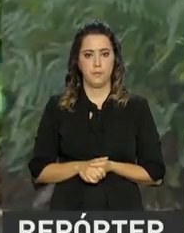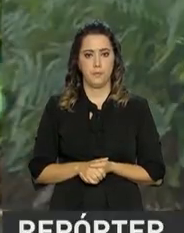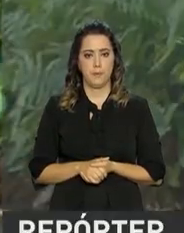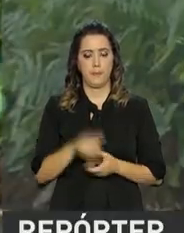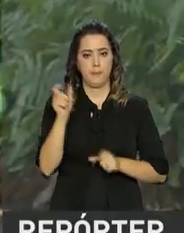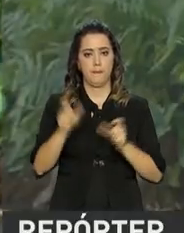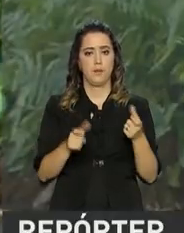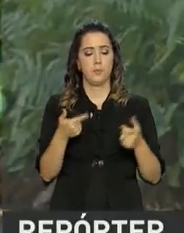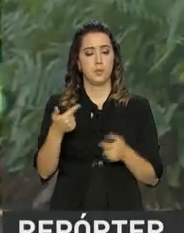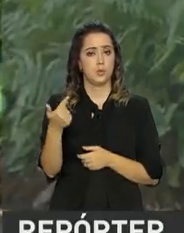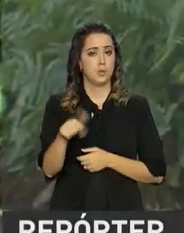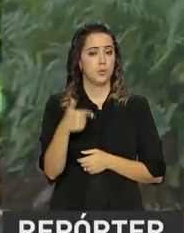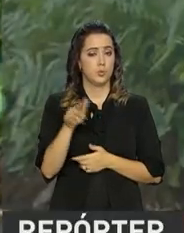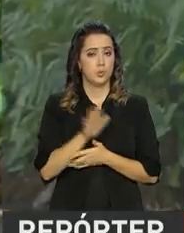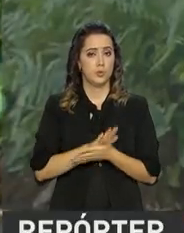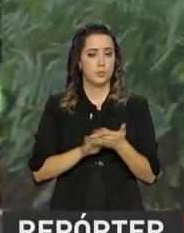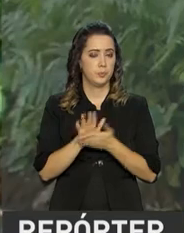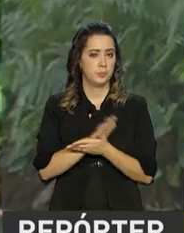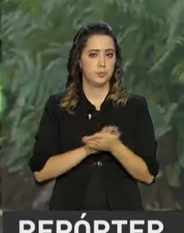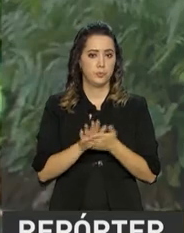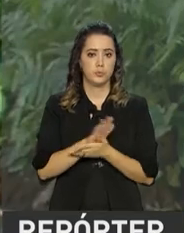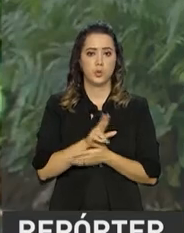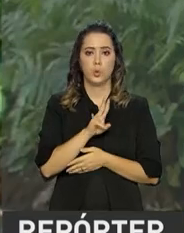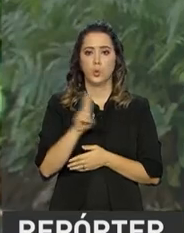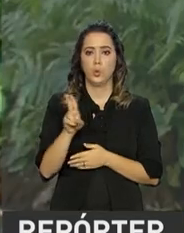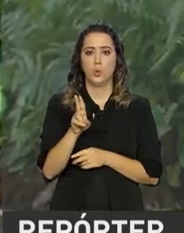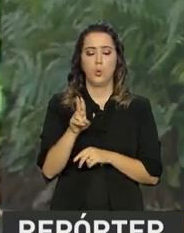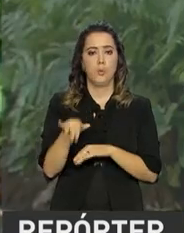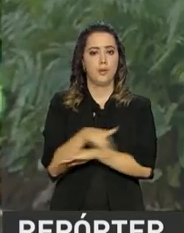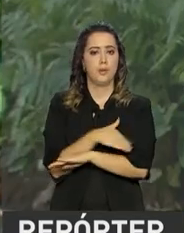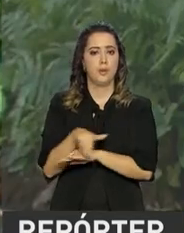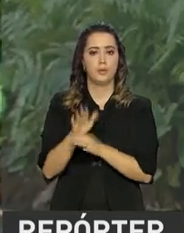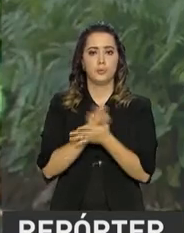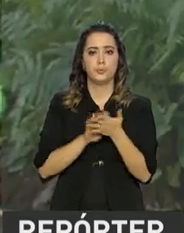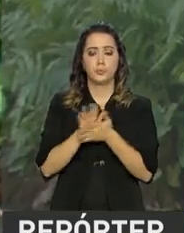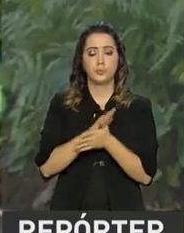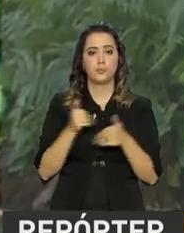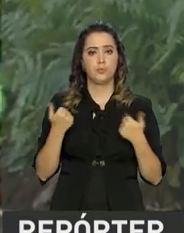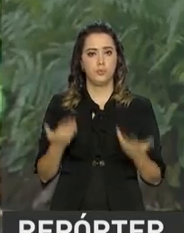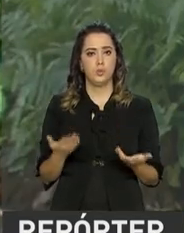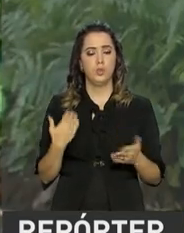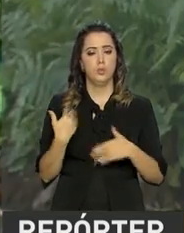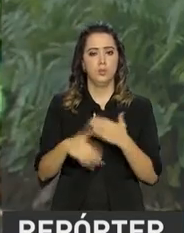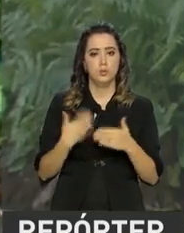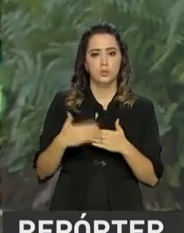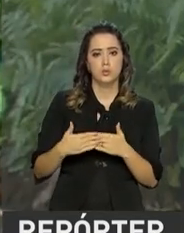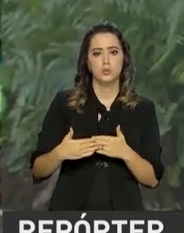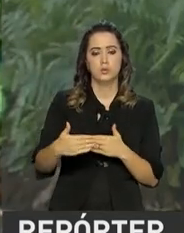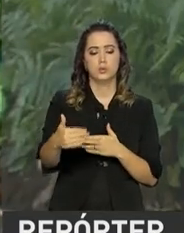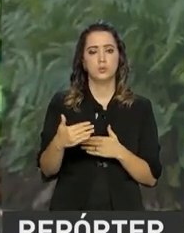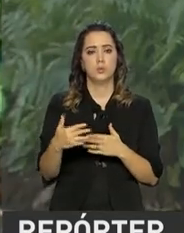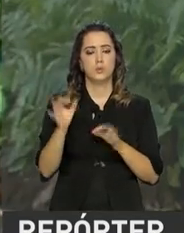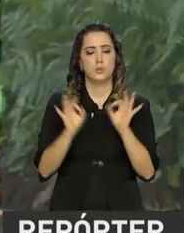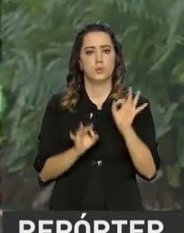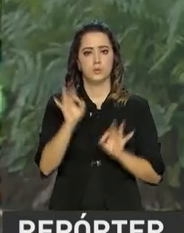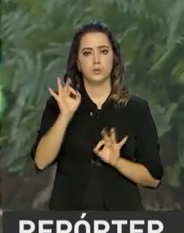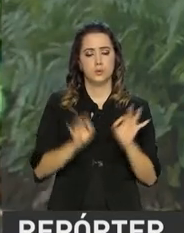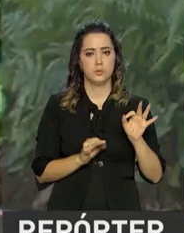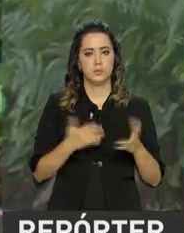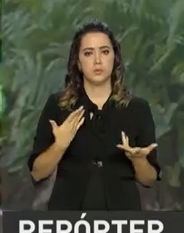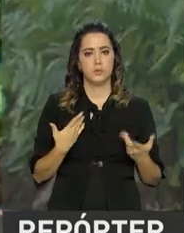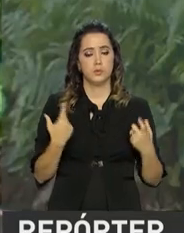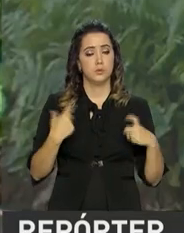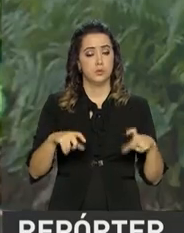antes não tinha endereço, não tinha nome na rua, número na sua casa. Com o processo físico urbanístico, né, com o processo